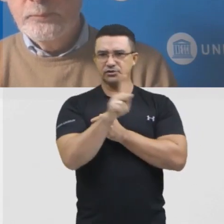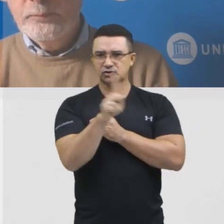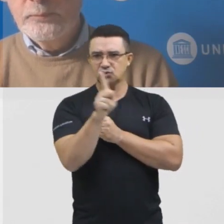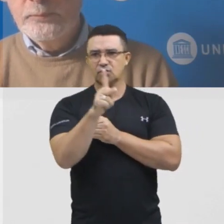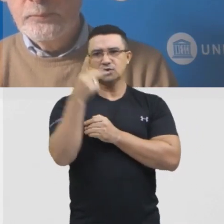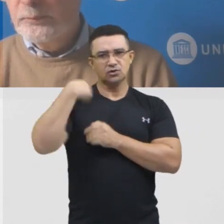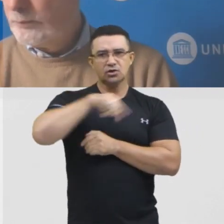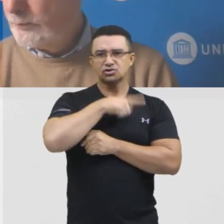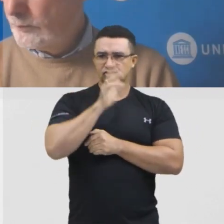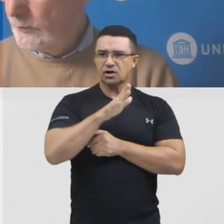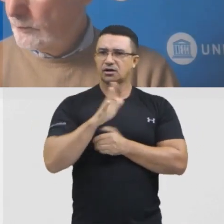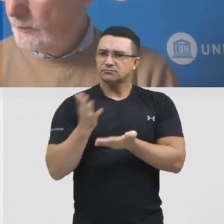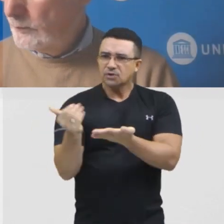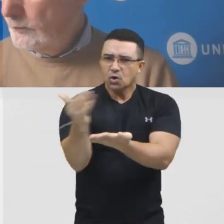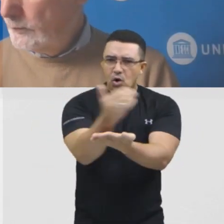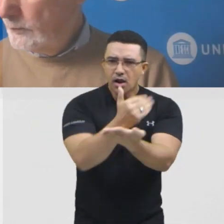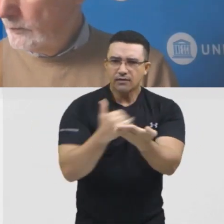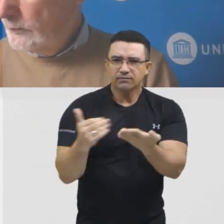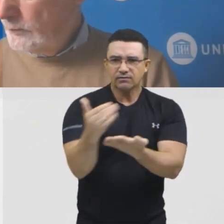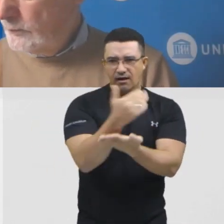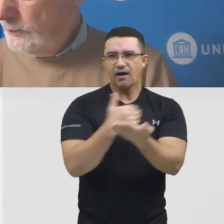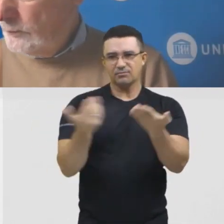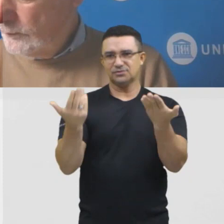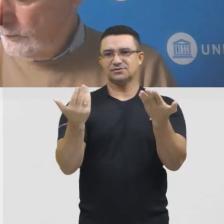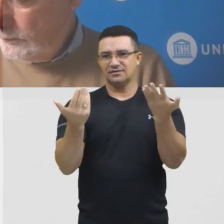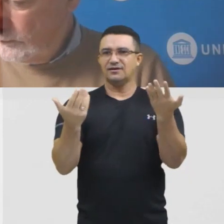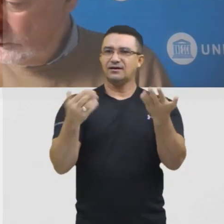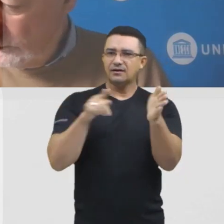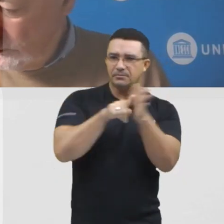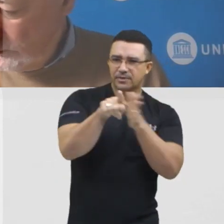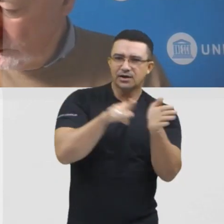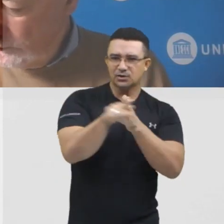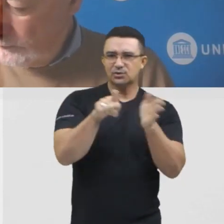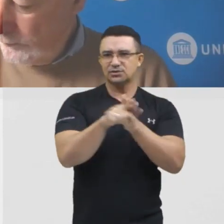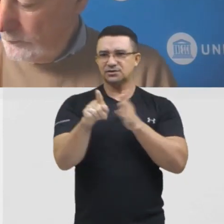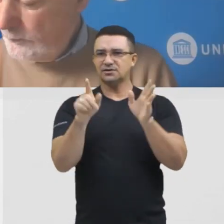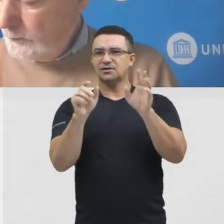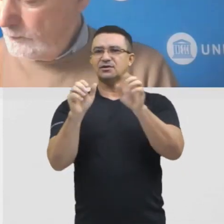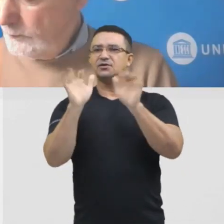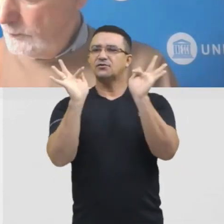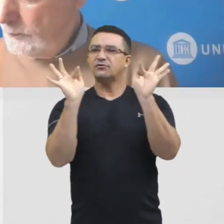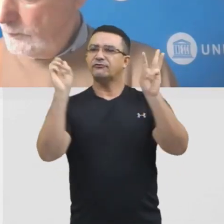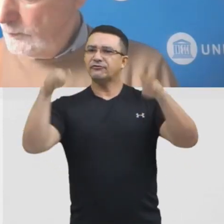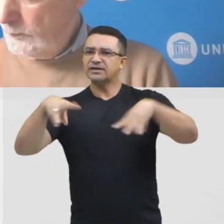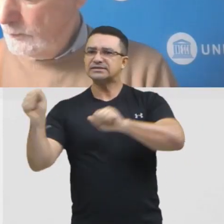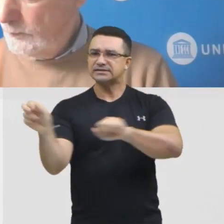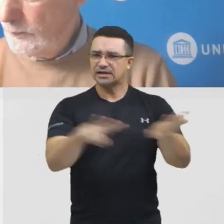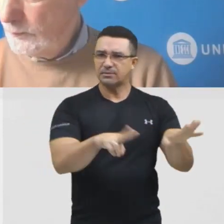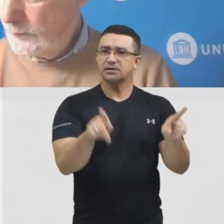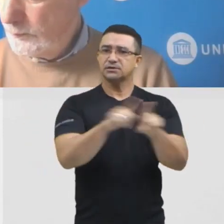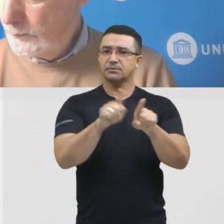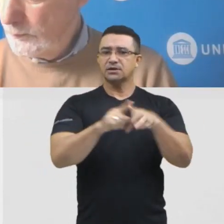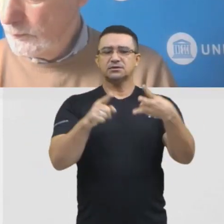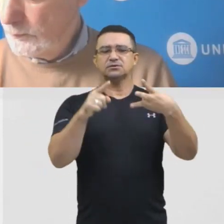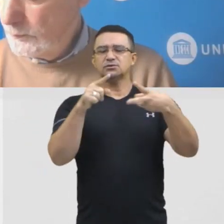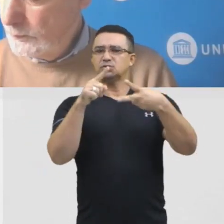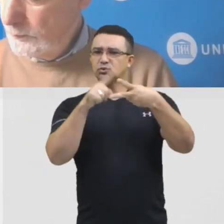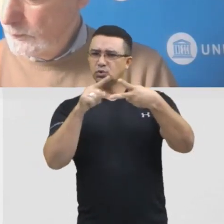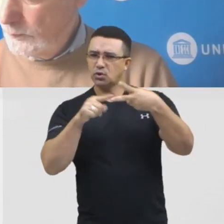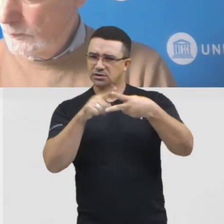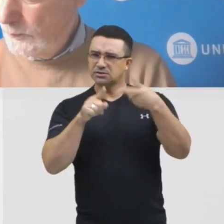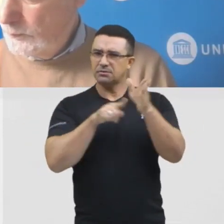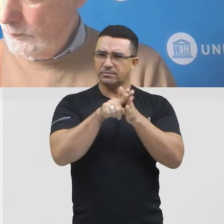já coletamos, né, por meio de links que passamos durante o fim de semana, e temos também 2 questões que